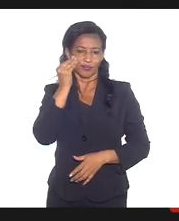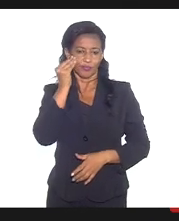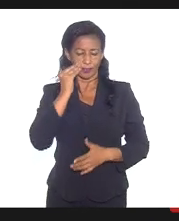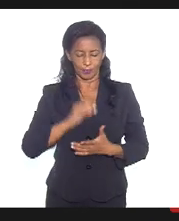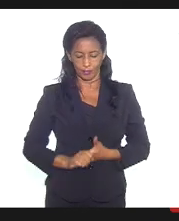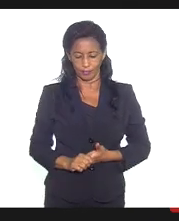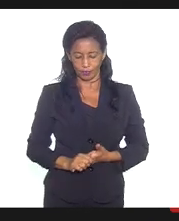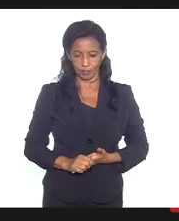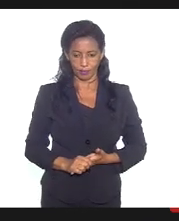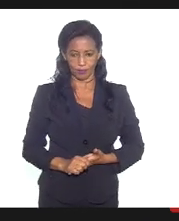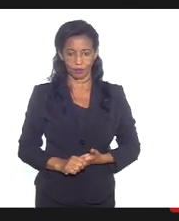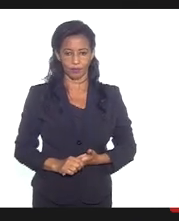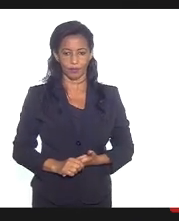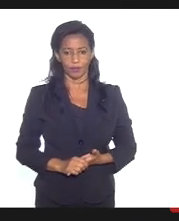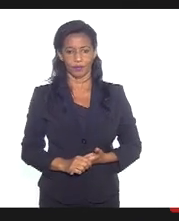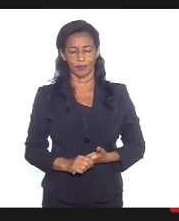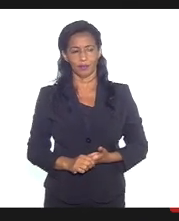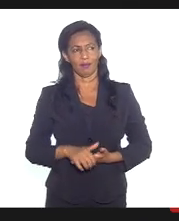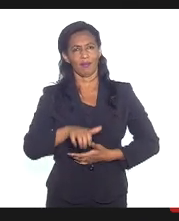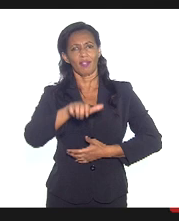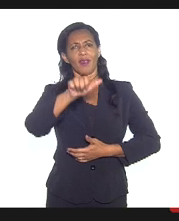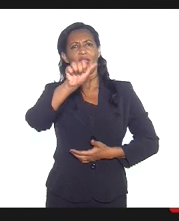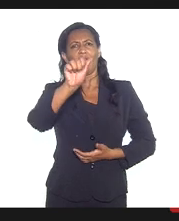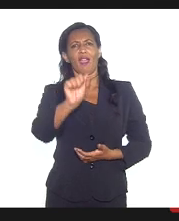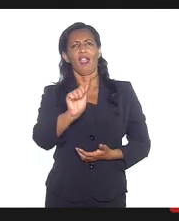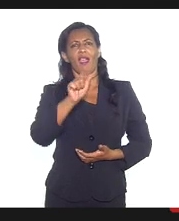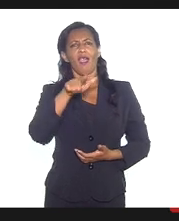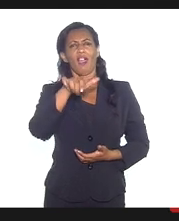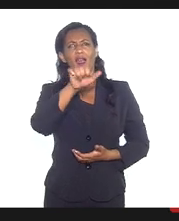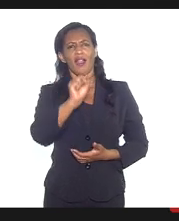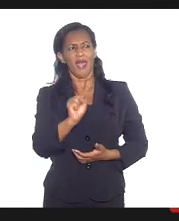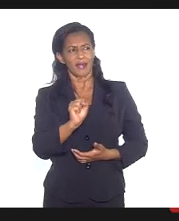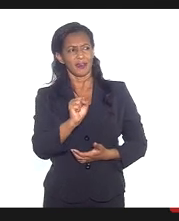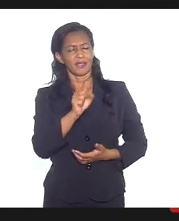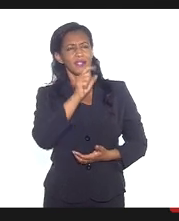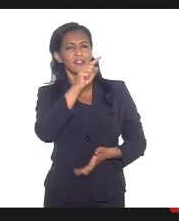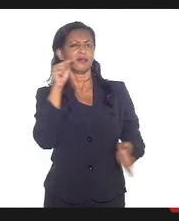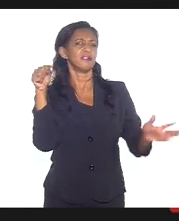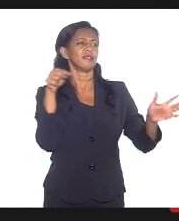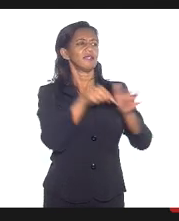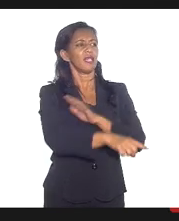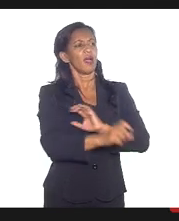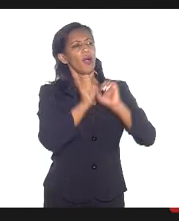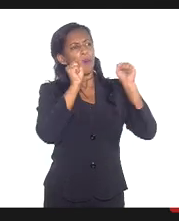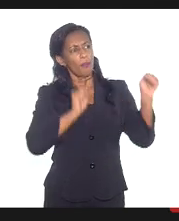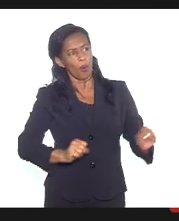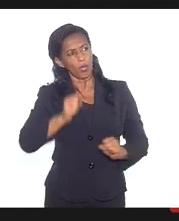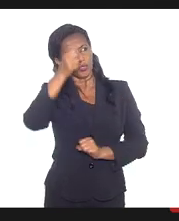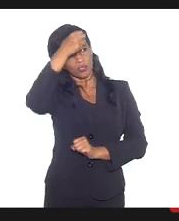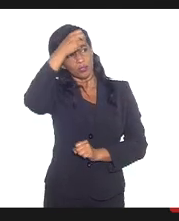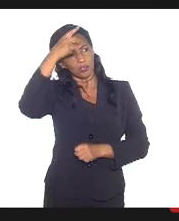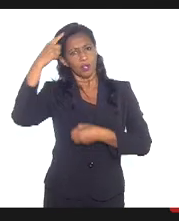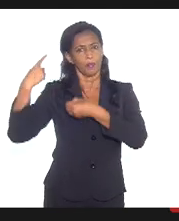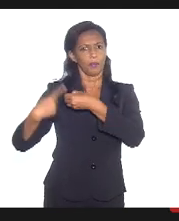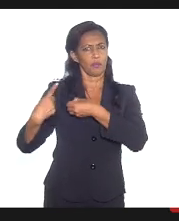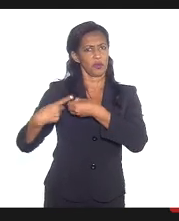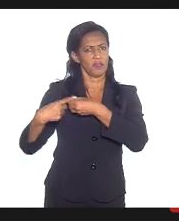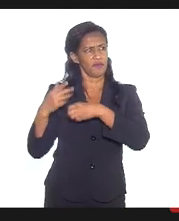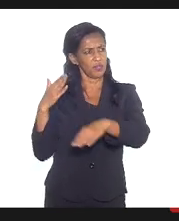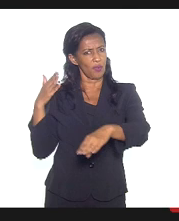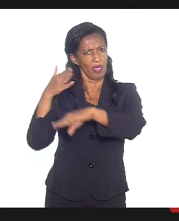Deputado, só uma pergunta, por favor. Alex, é possível o município ter acesso a esse sistema do CIPETRO?